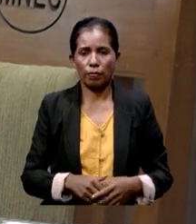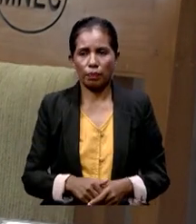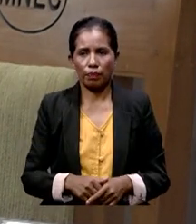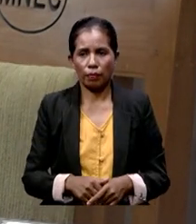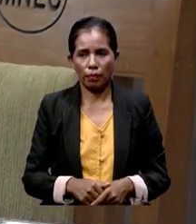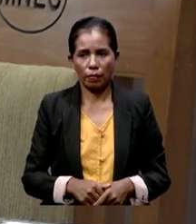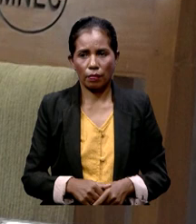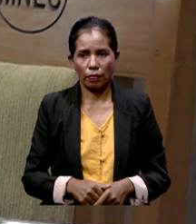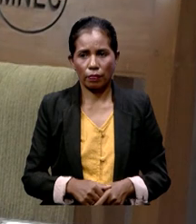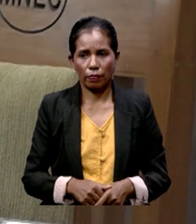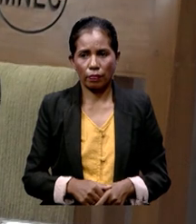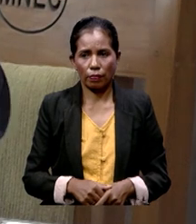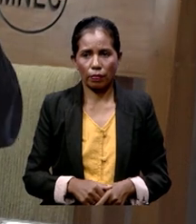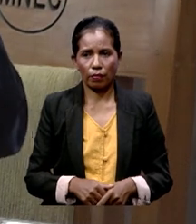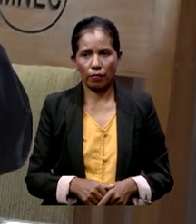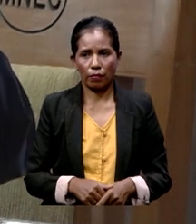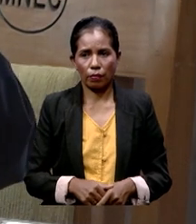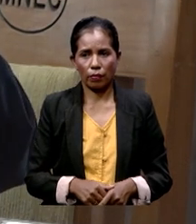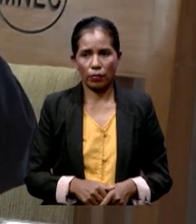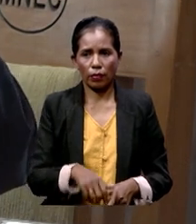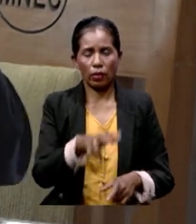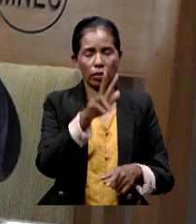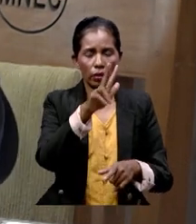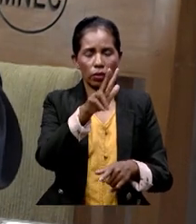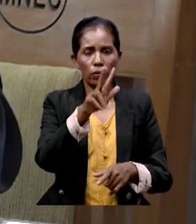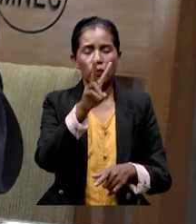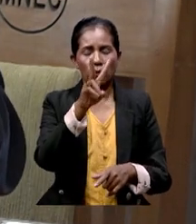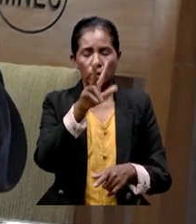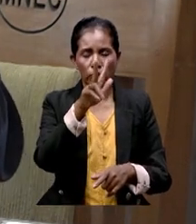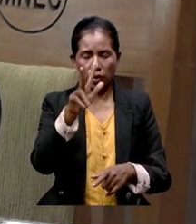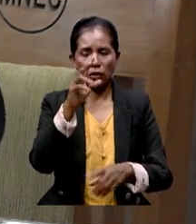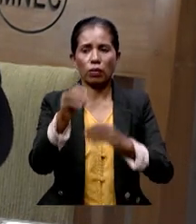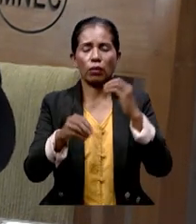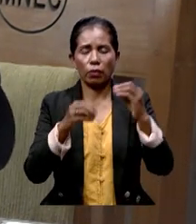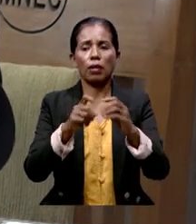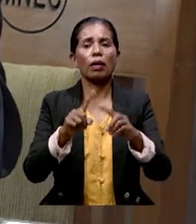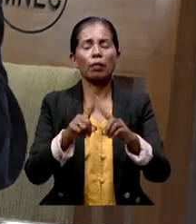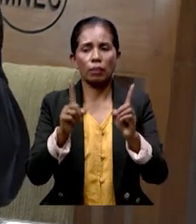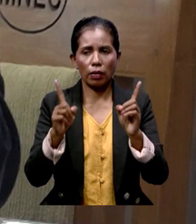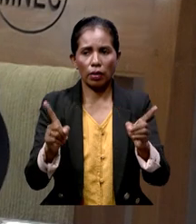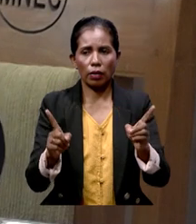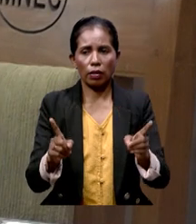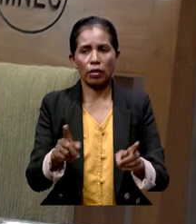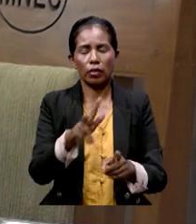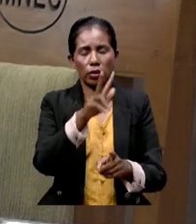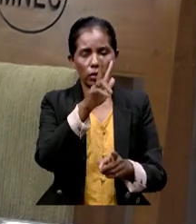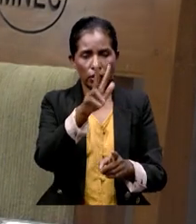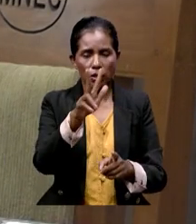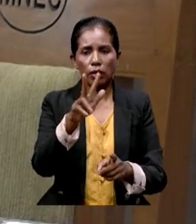pode ter dois ou três significados, mas os dois ou três